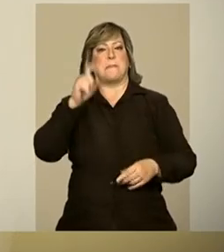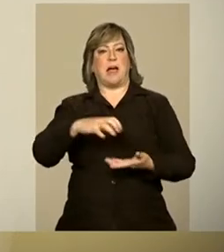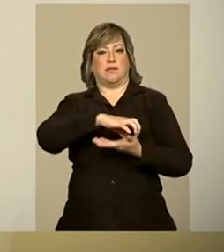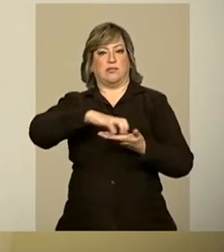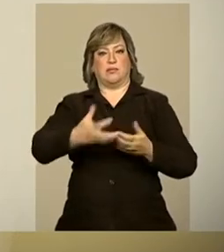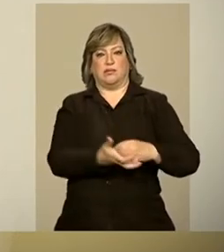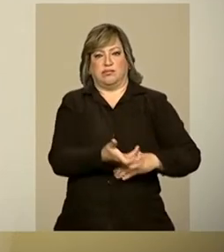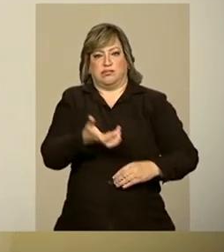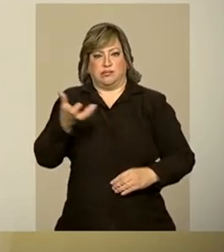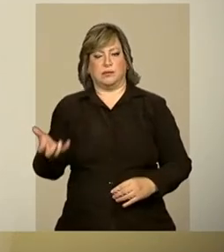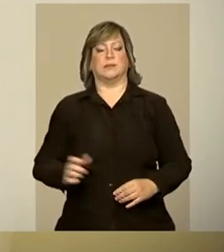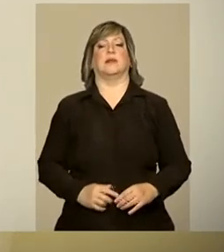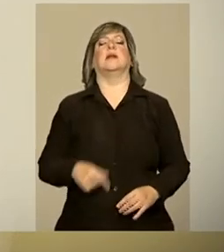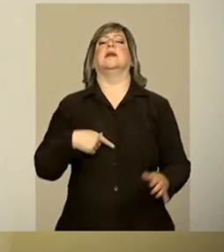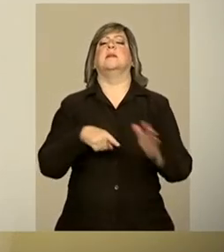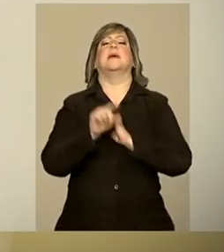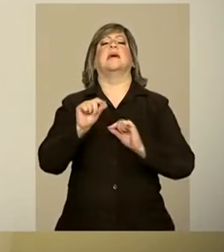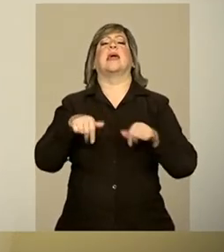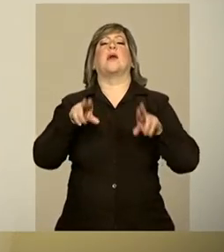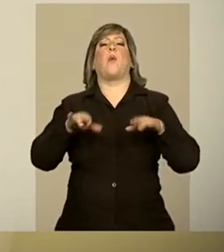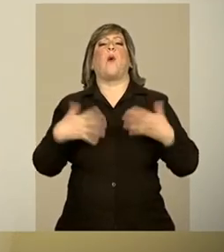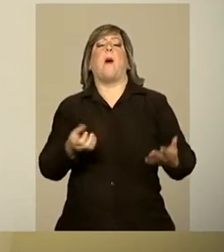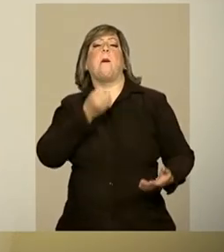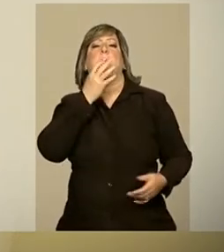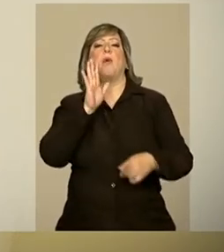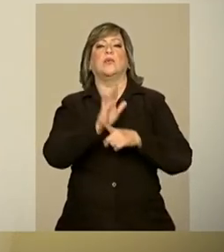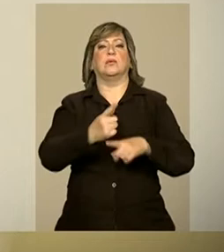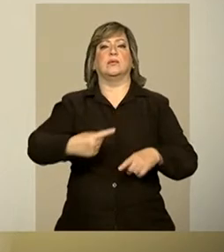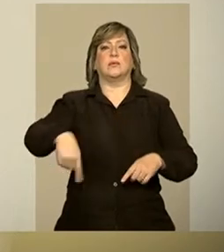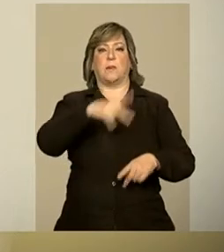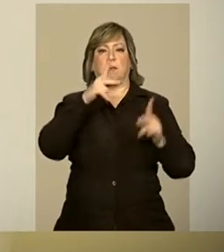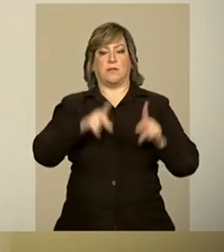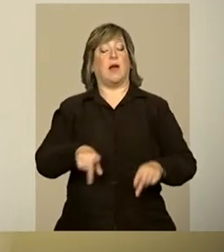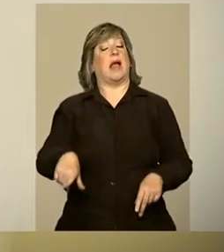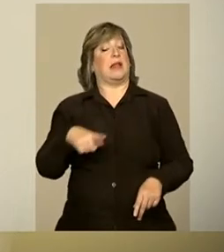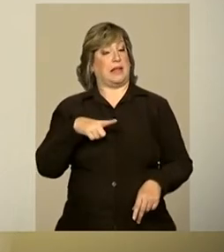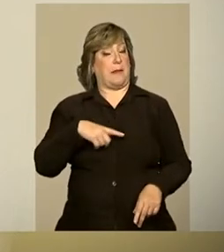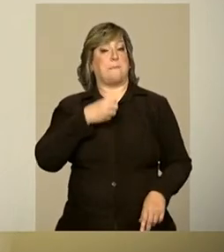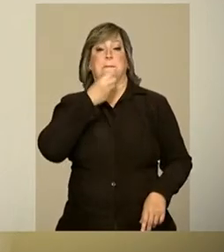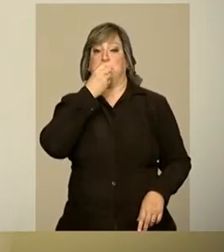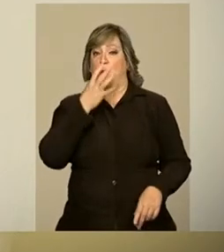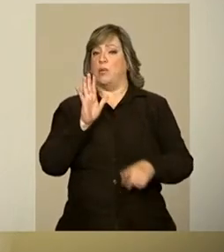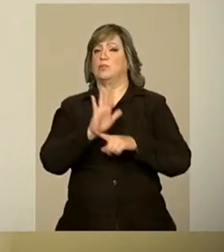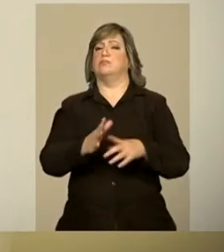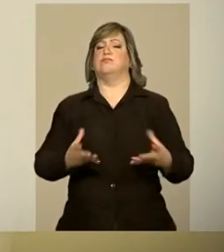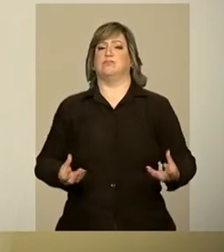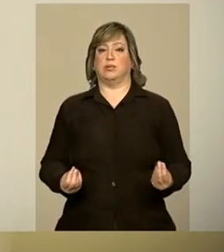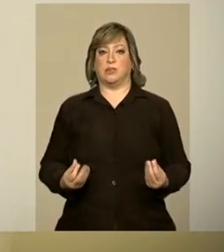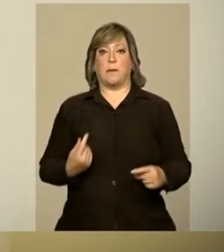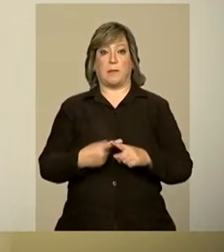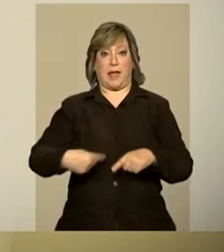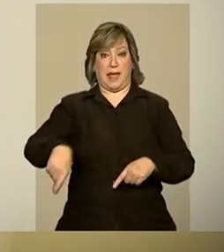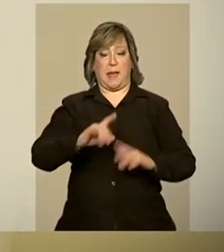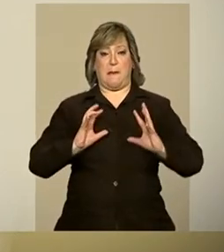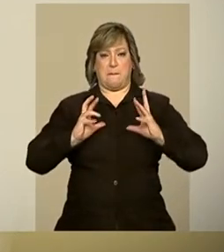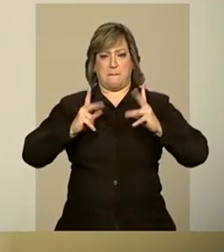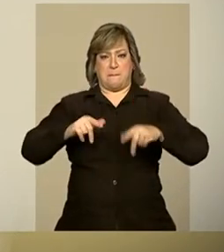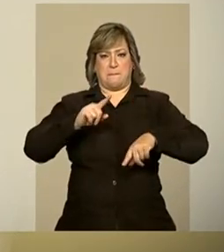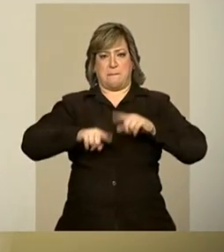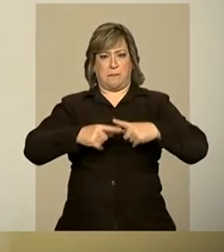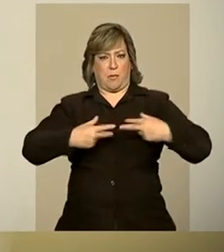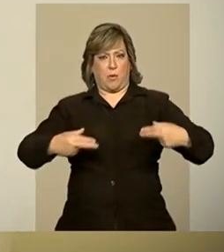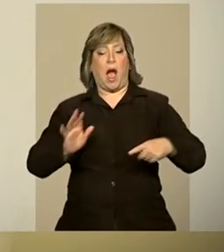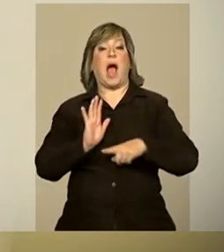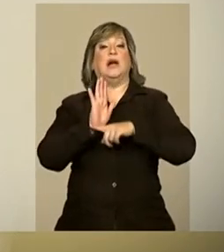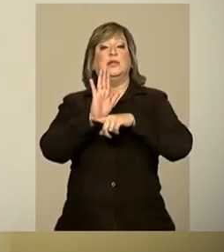essas máquinas trazem à população, Presidenta? Olha, Luciano, trazem muitos benefícios mesmo. Essas máquinas estão ajudando a